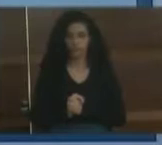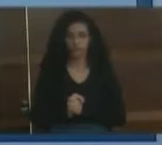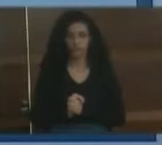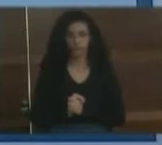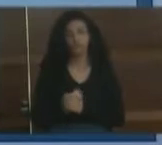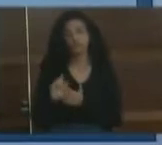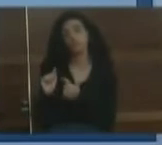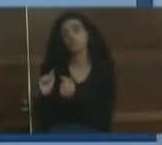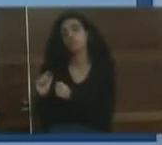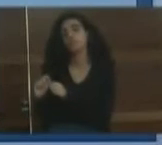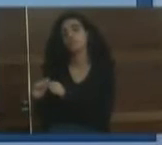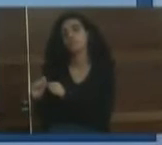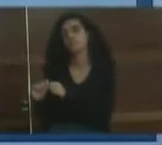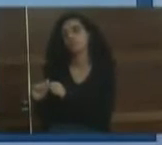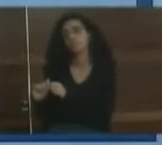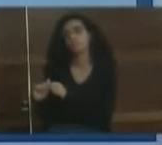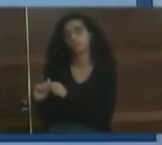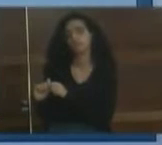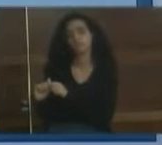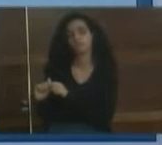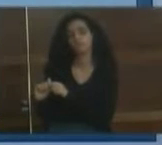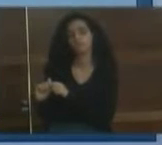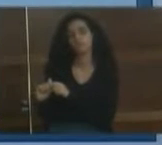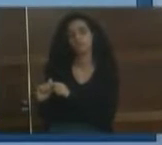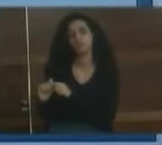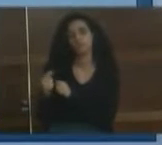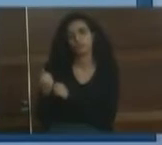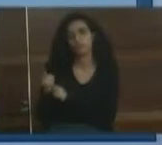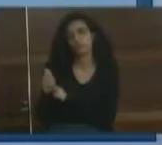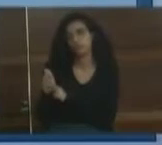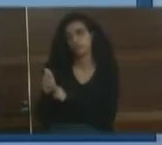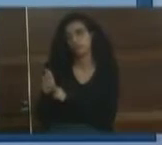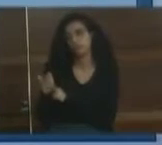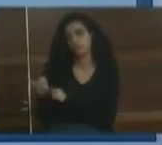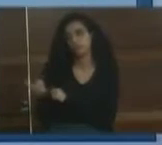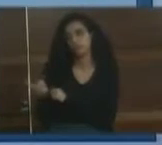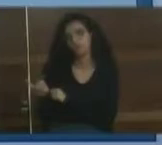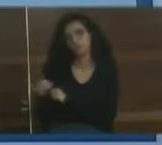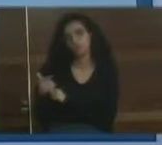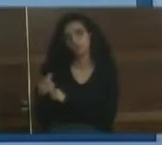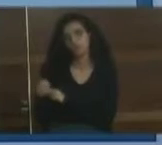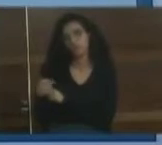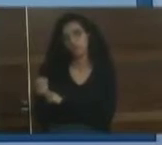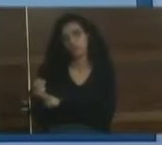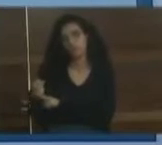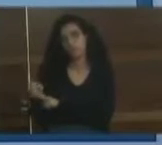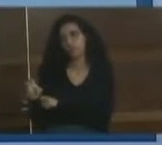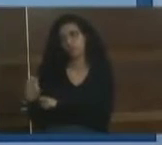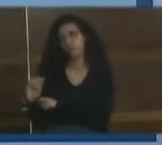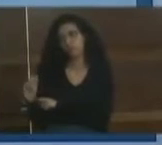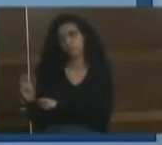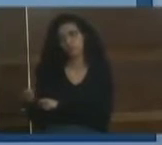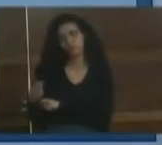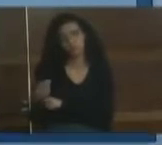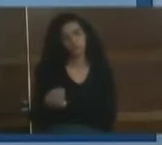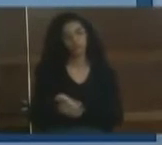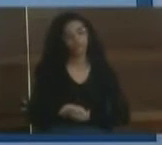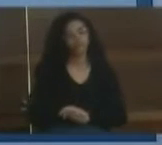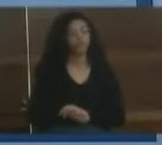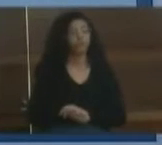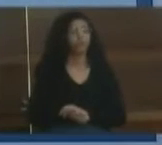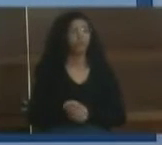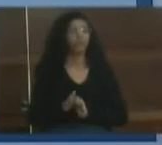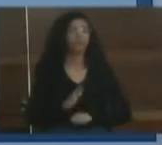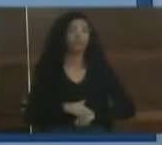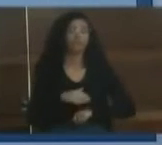mil previsto eo realizado um bilhão 295 milhões 190.000 previsto